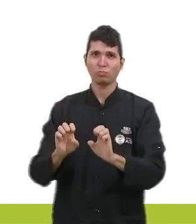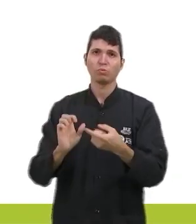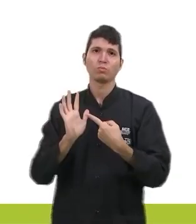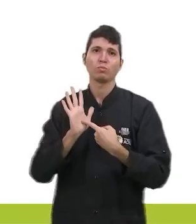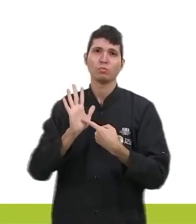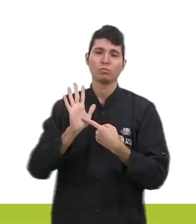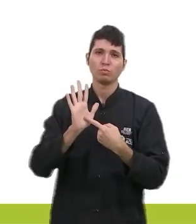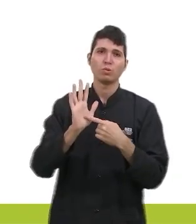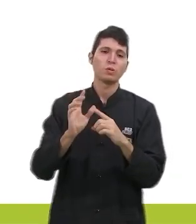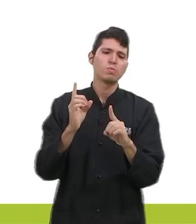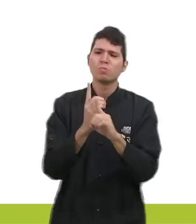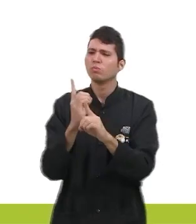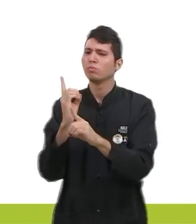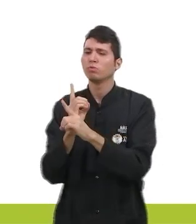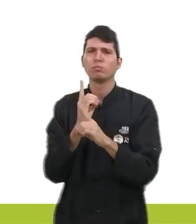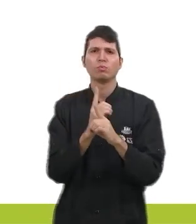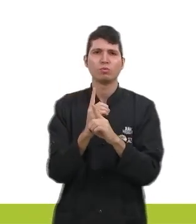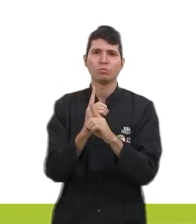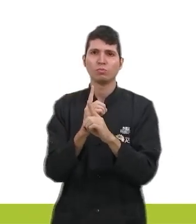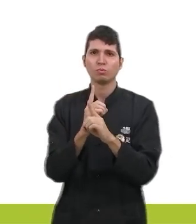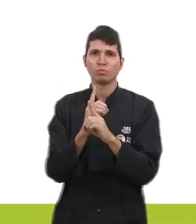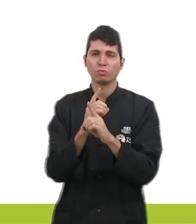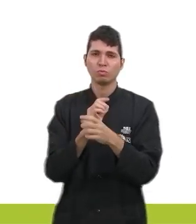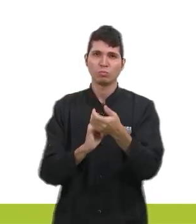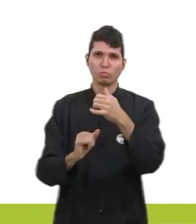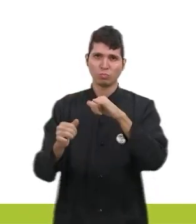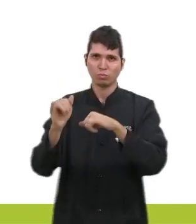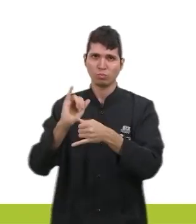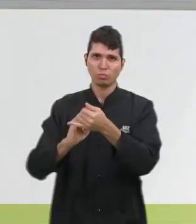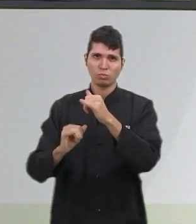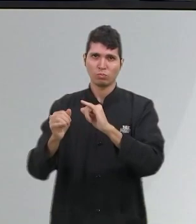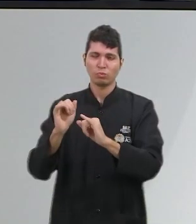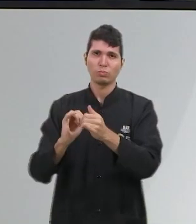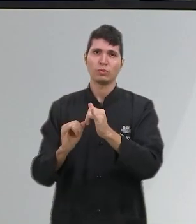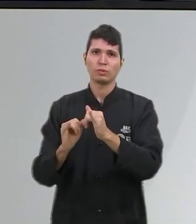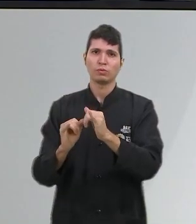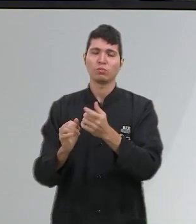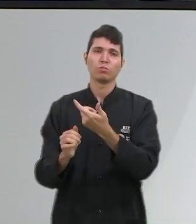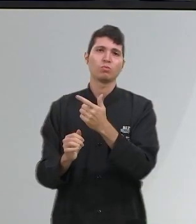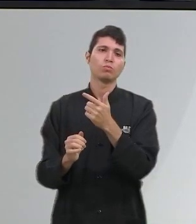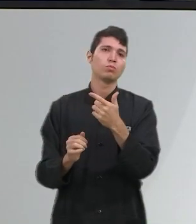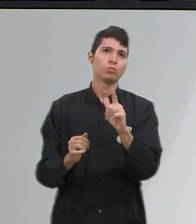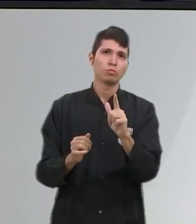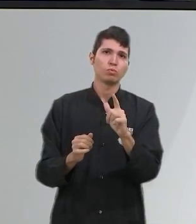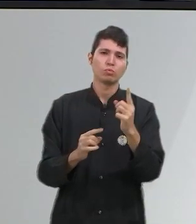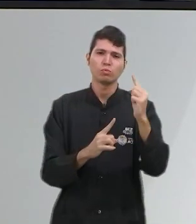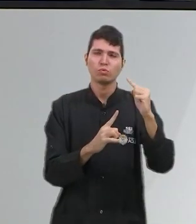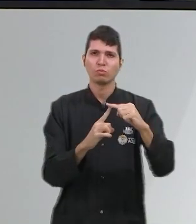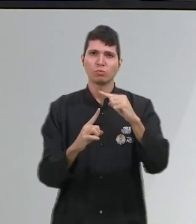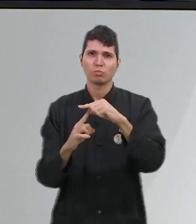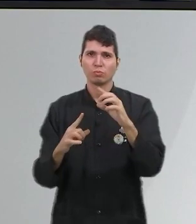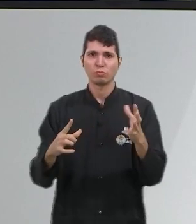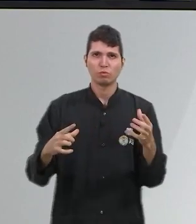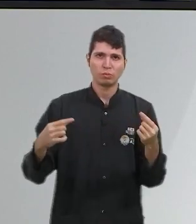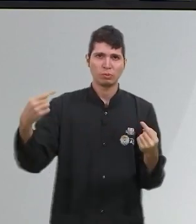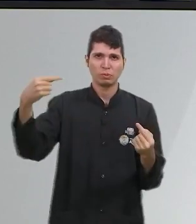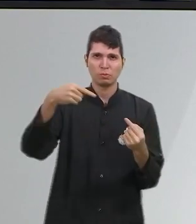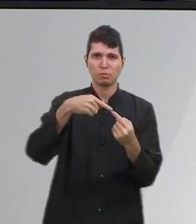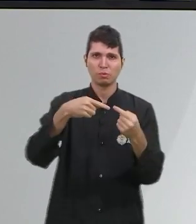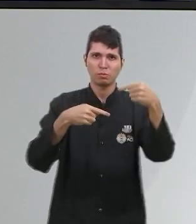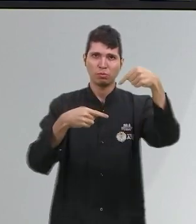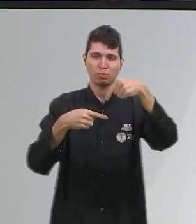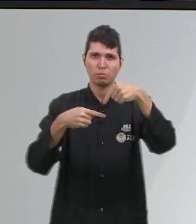dizer onde estão localizados os elementos e a quais outros elementos e tipos de ligações que